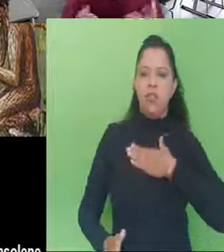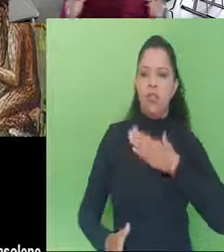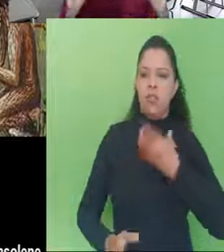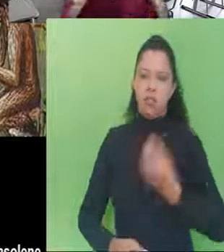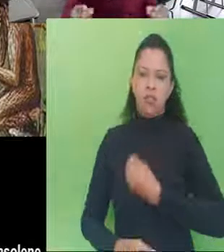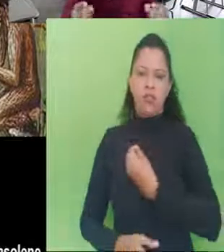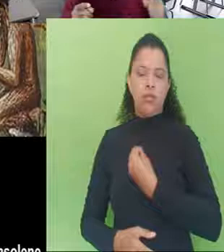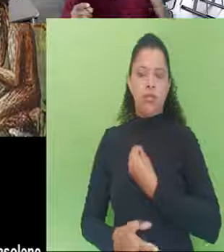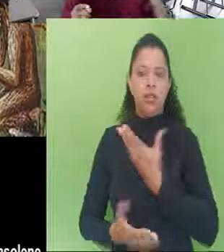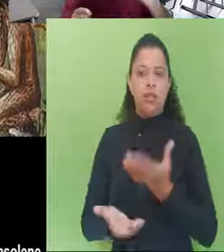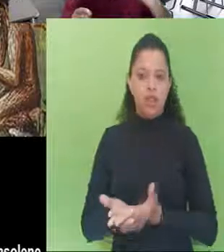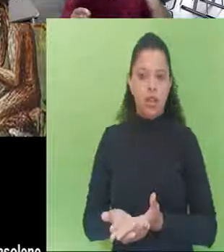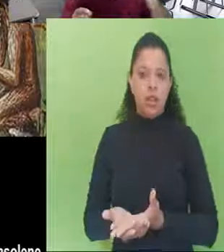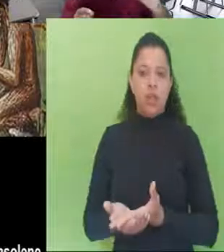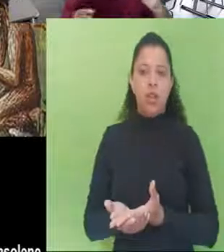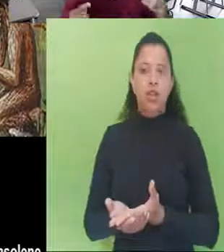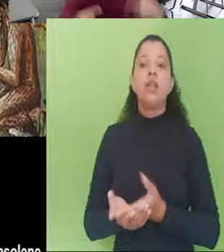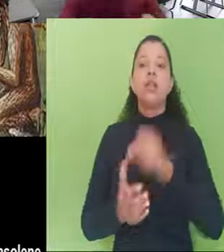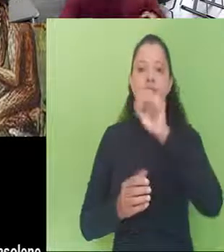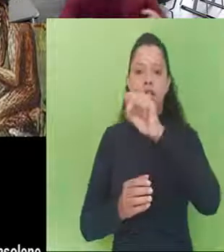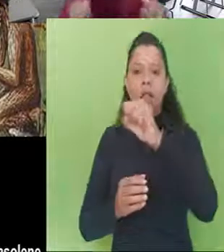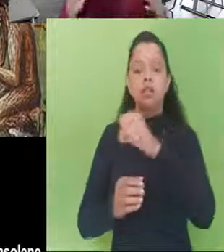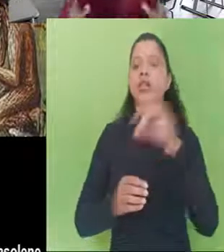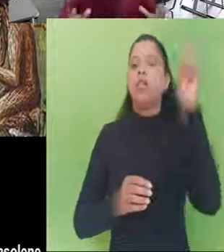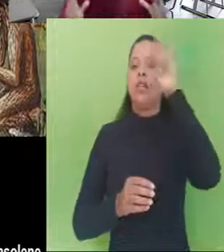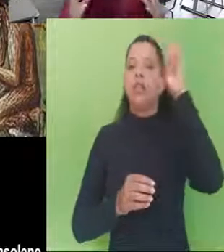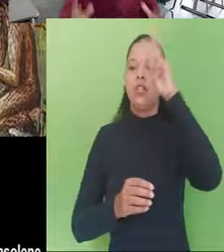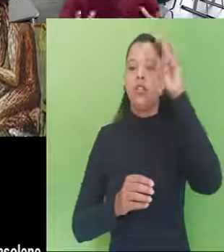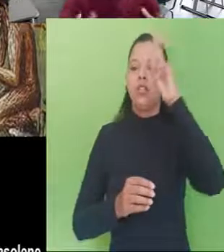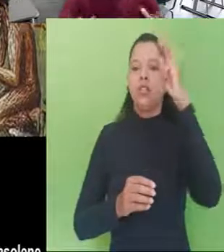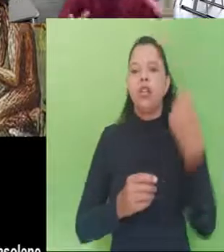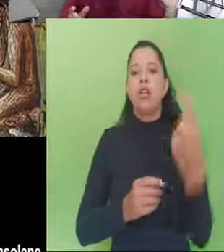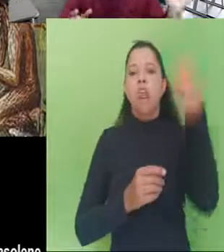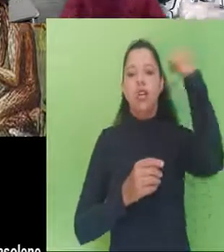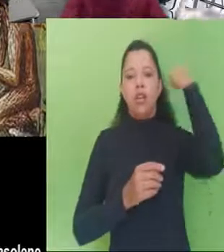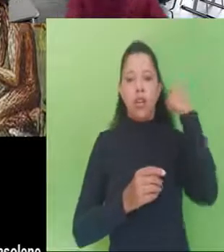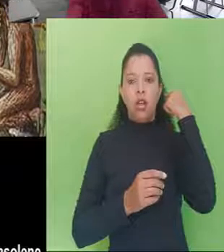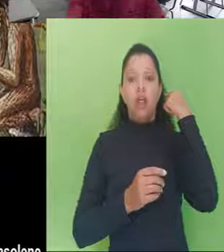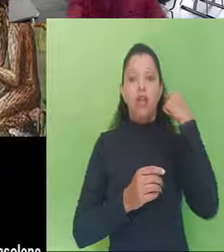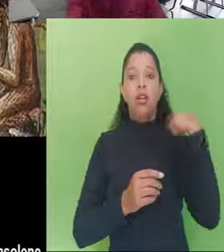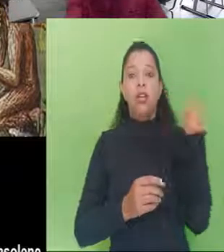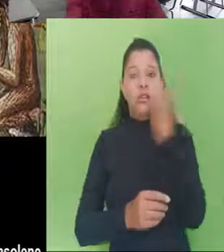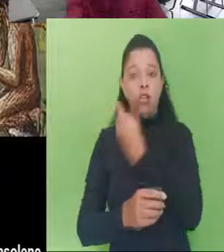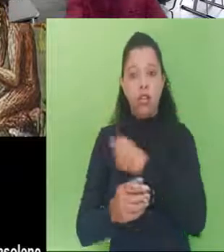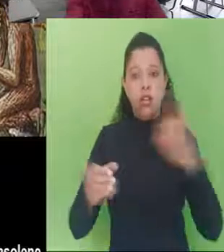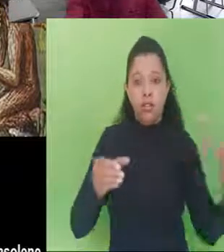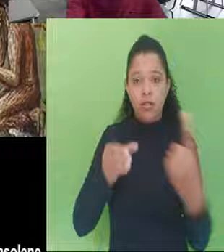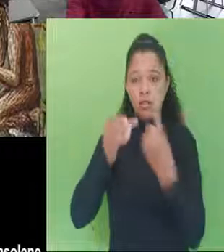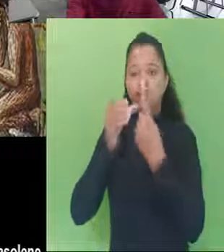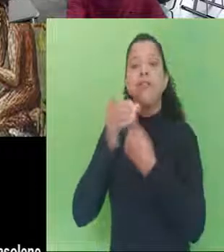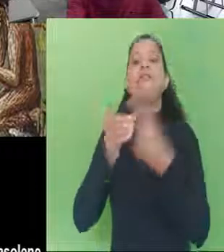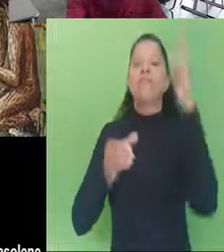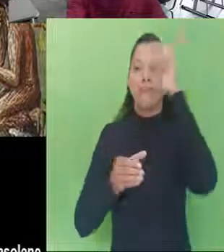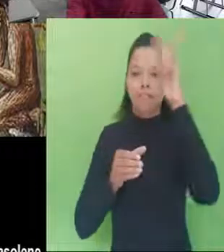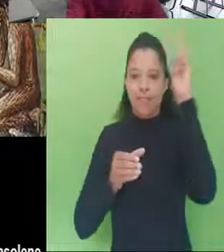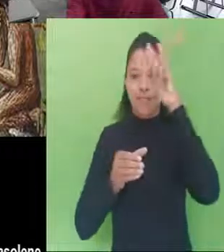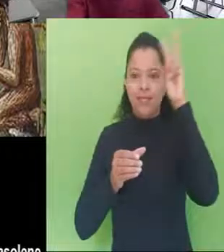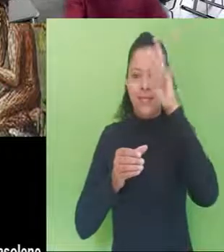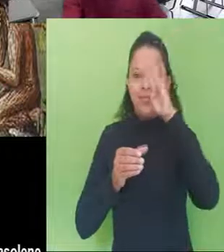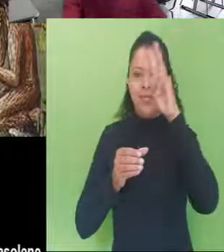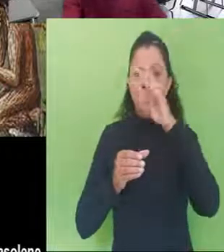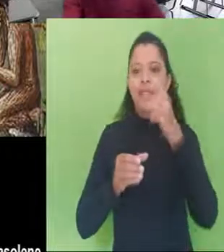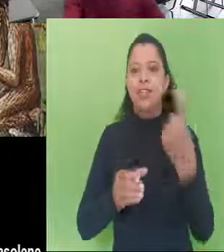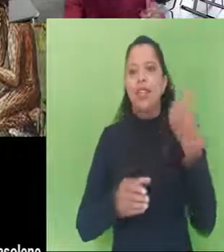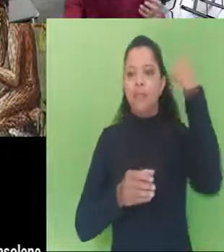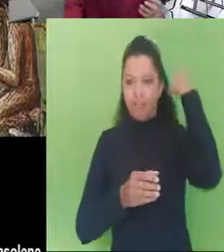da humanidade. E nós somos produto, você e eu, hoje, somos produto da história